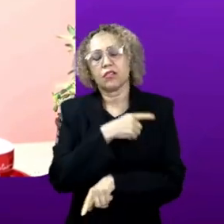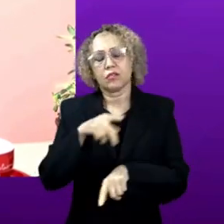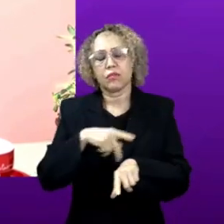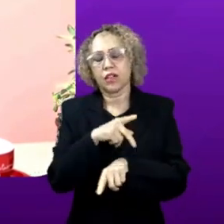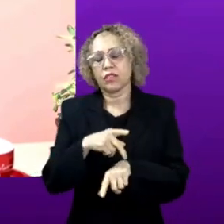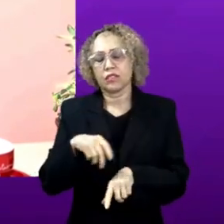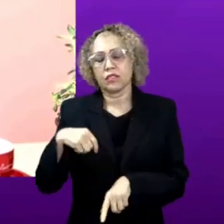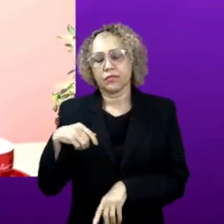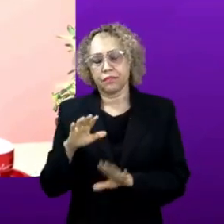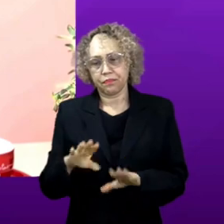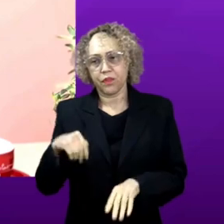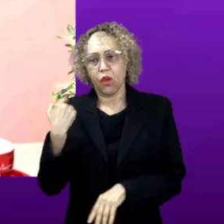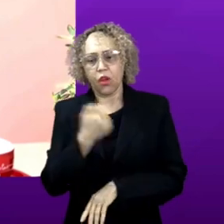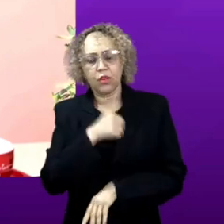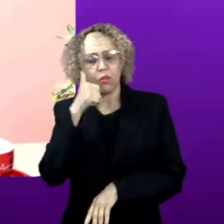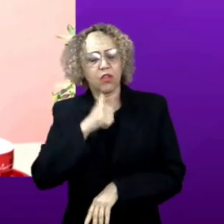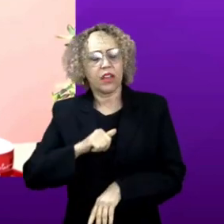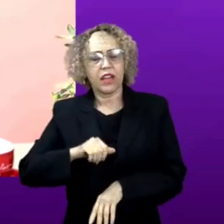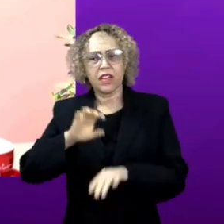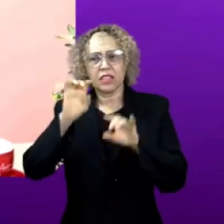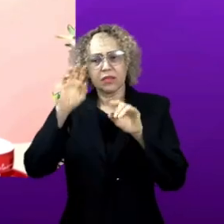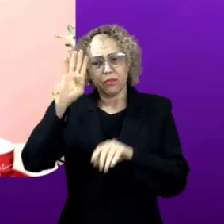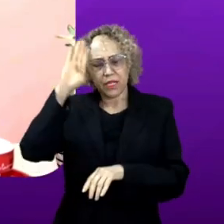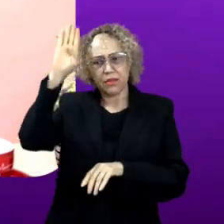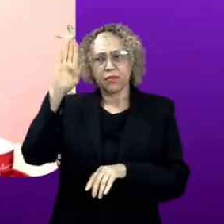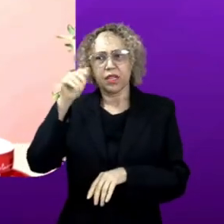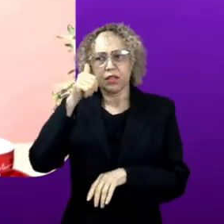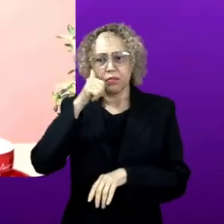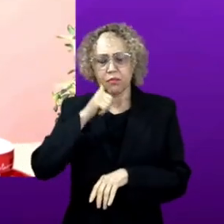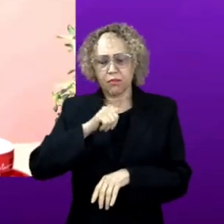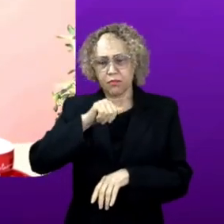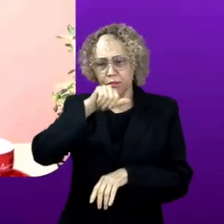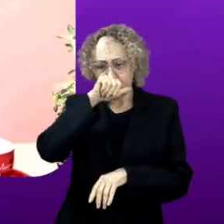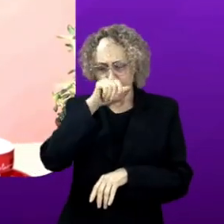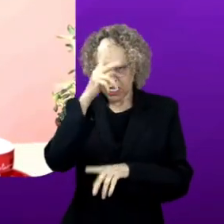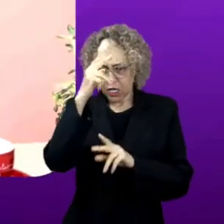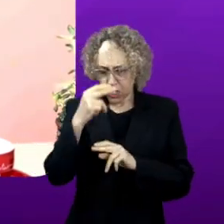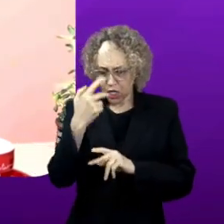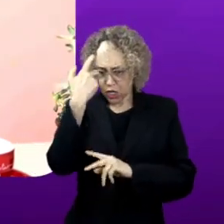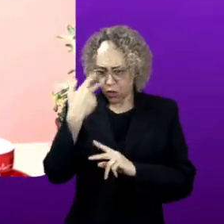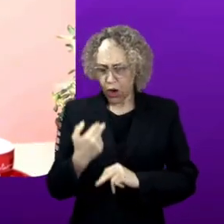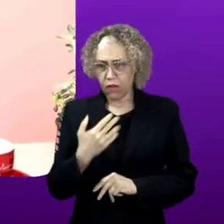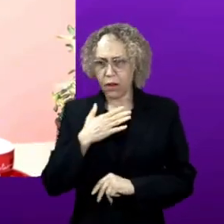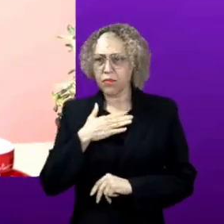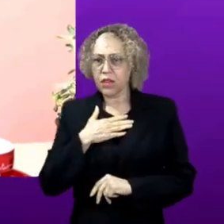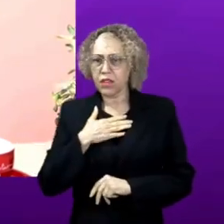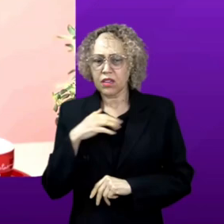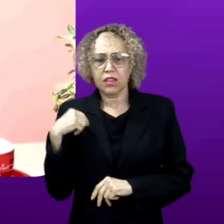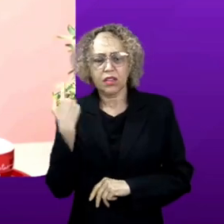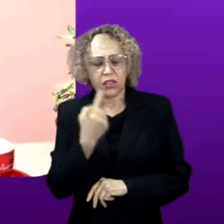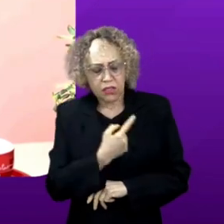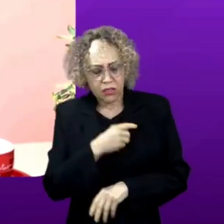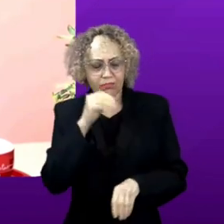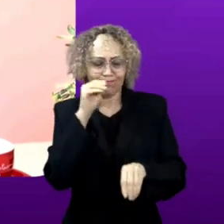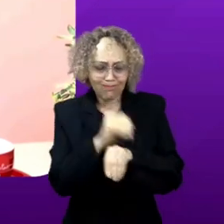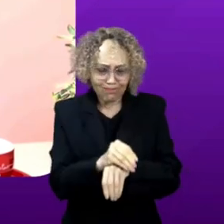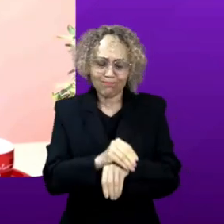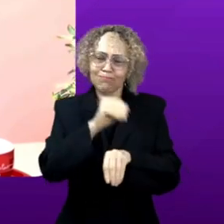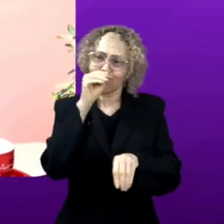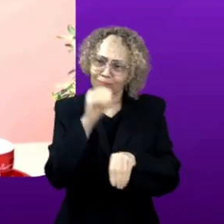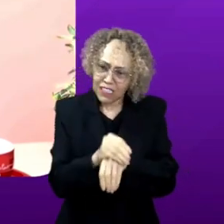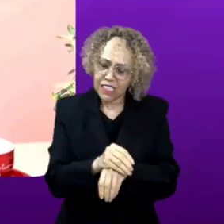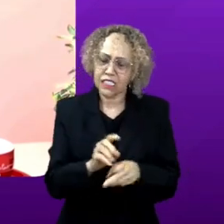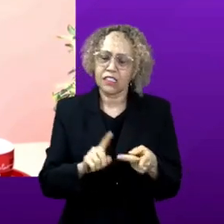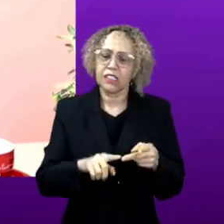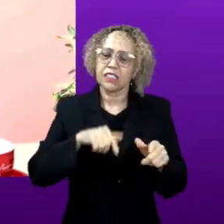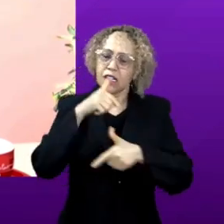mulheres, especialmente aquelas que são mães como eu, que a gente permaneça cuidando, trabalhando e a